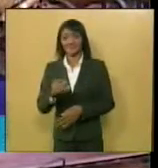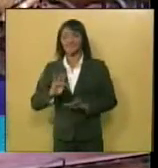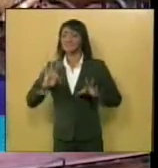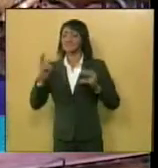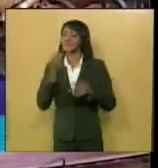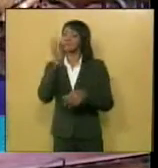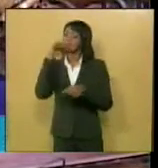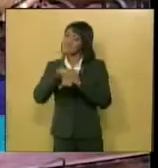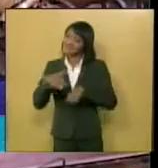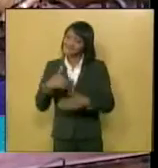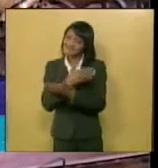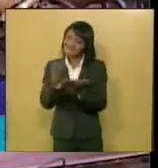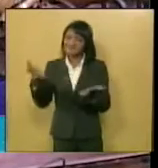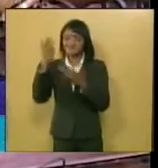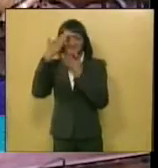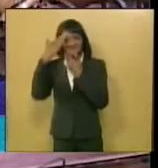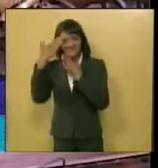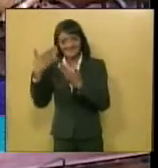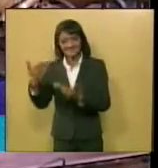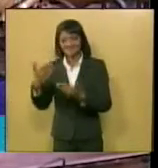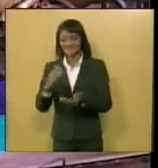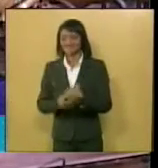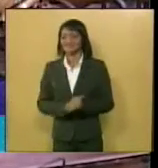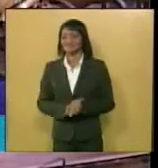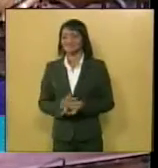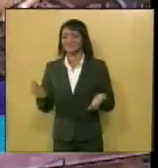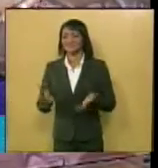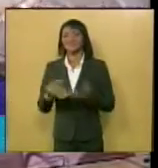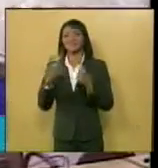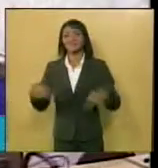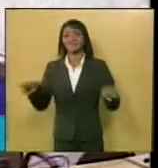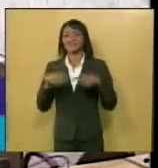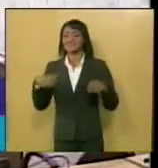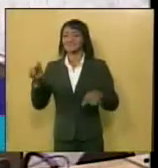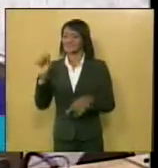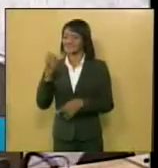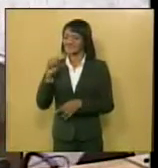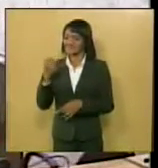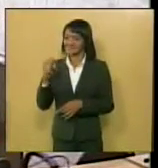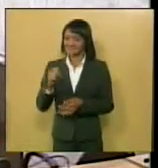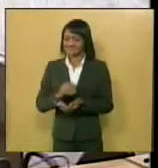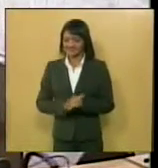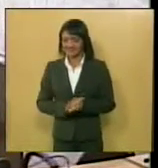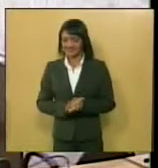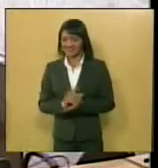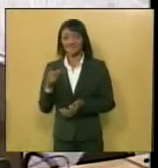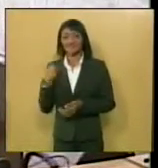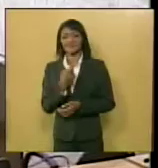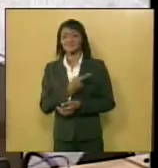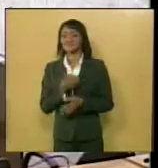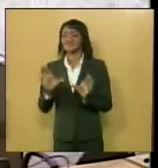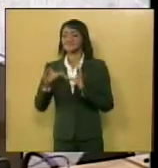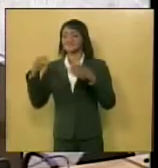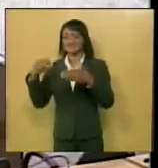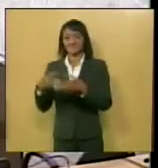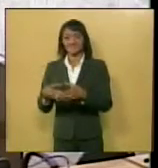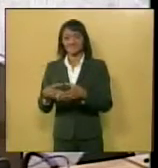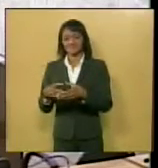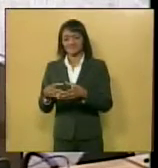uma boa noite, muito obrigado. Vamos agora para encerrar ouvindo o hino de Sergipe pelo nosso quarteto de